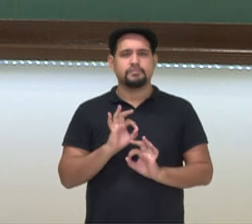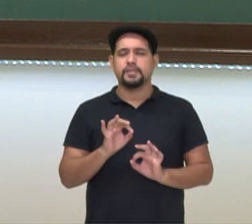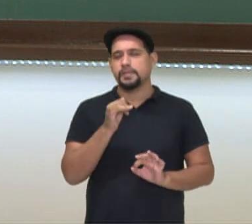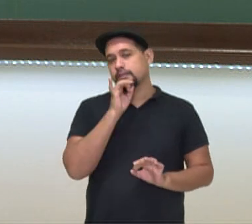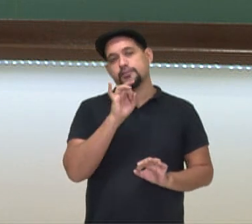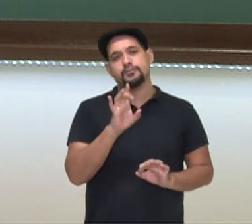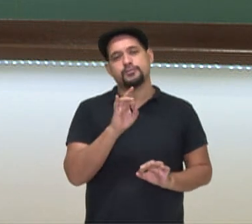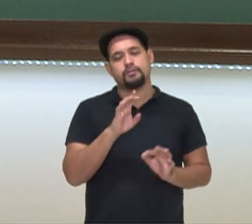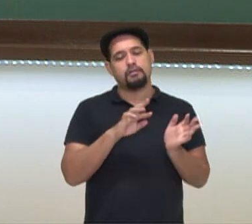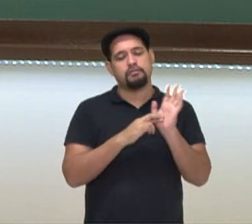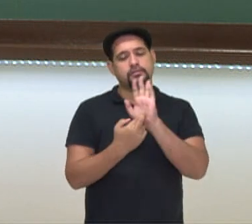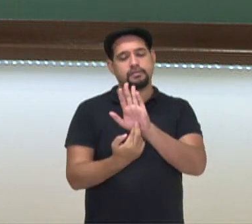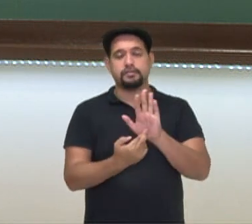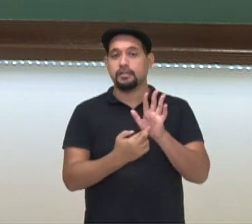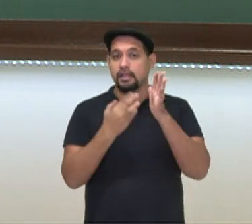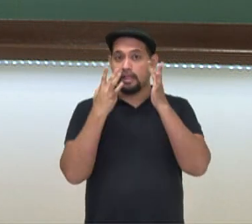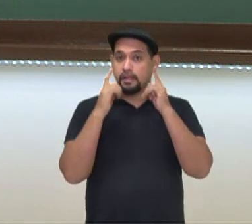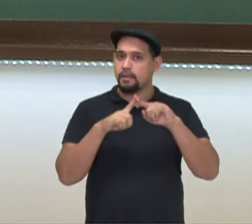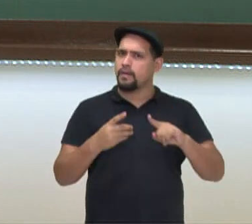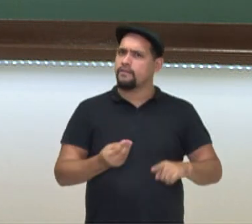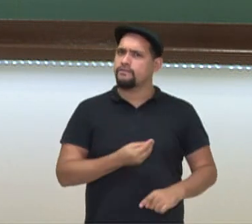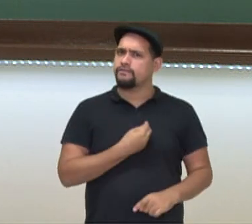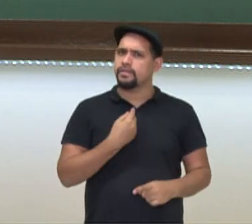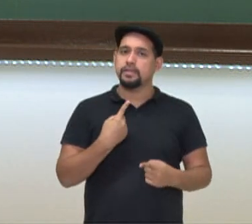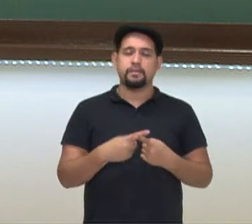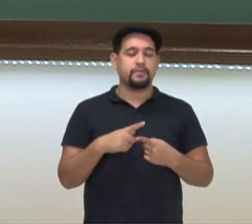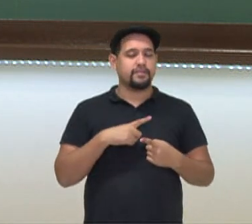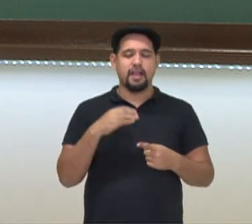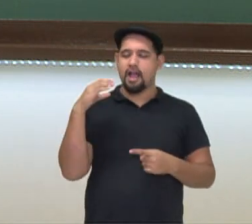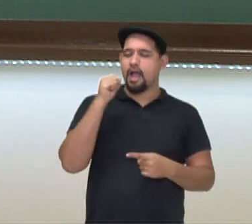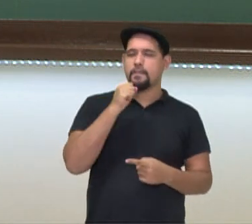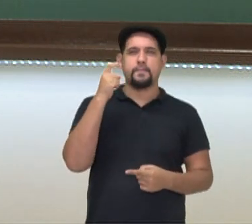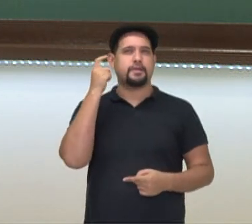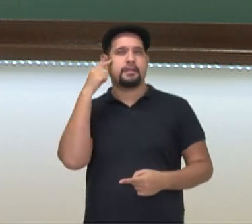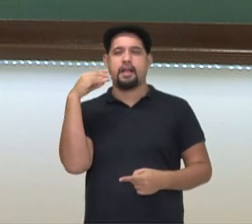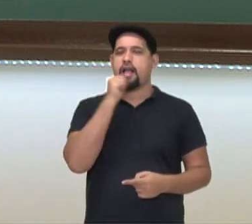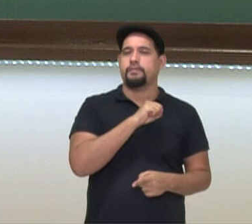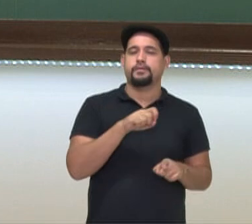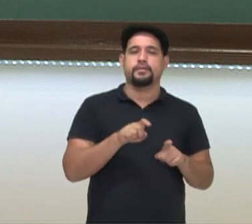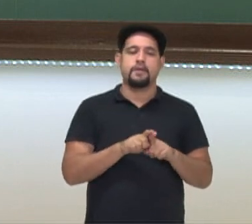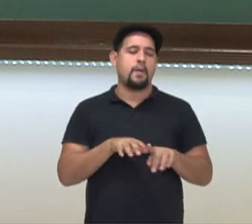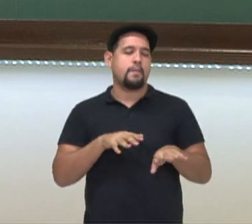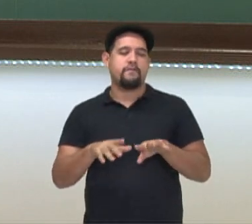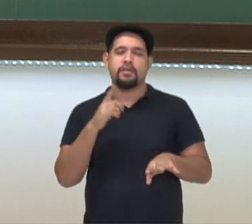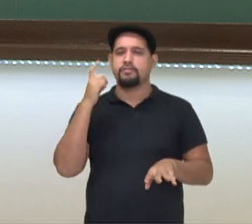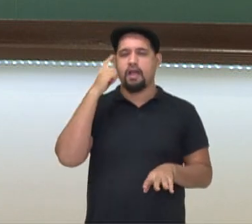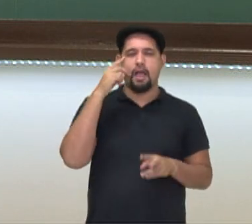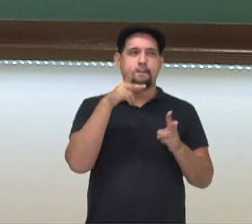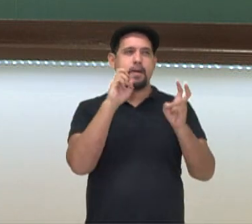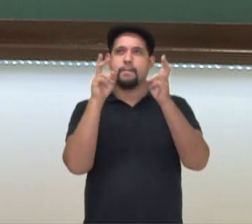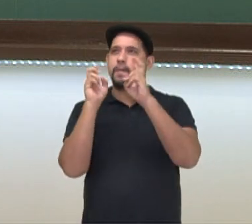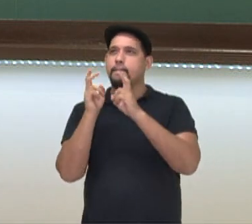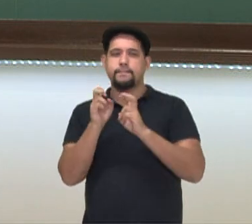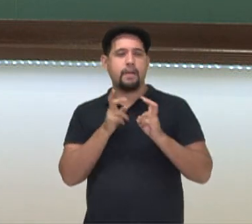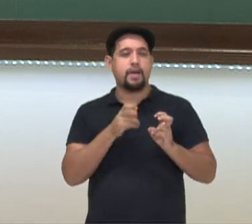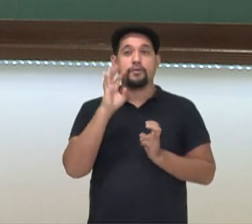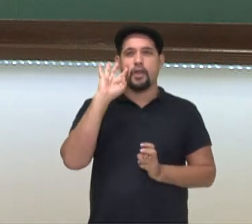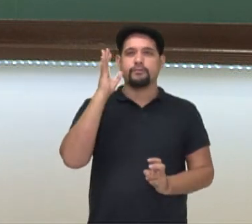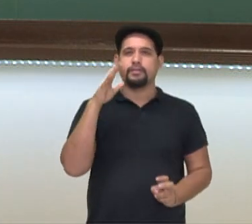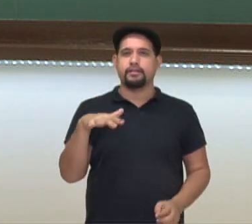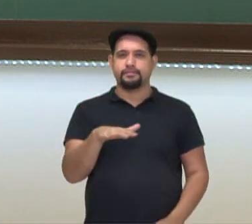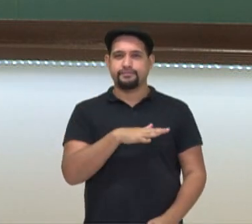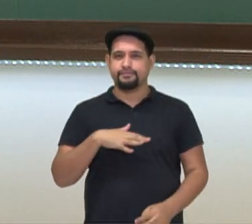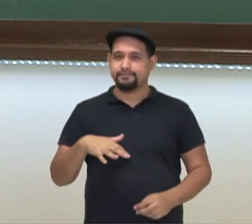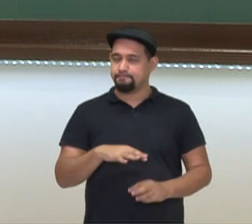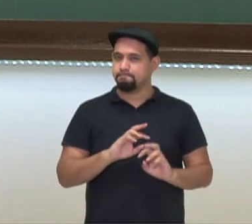para a representação teatral, mas para a vida, né? Porque você vai estar ali mais ágil, pensando mais rápido, se movendo, percebendo o que está acontecendo ali no espaço,